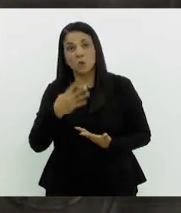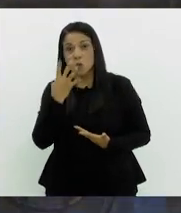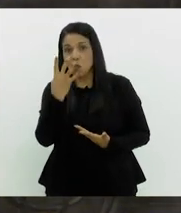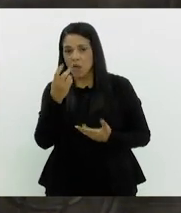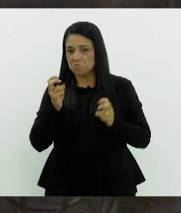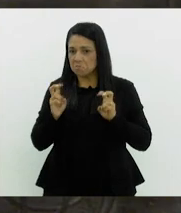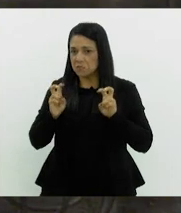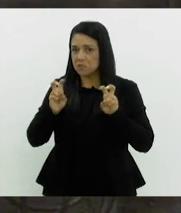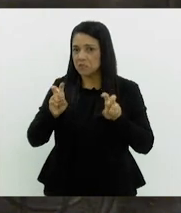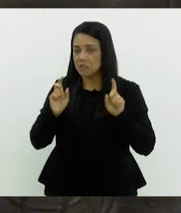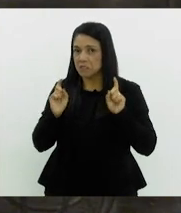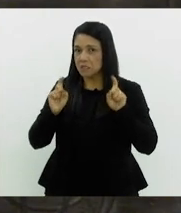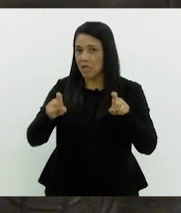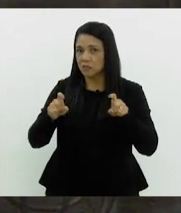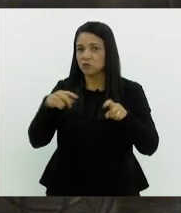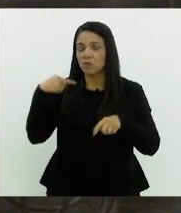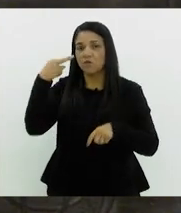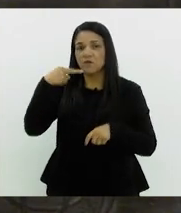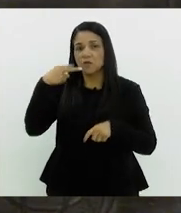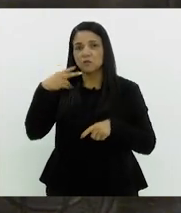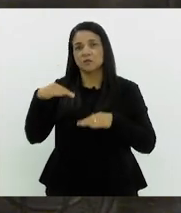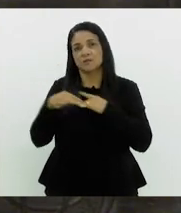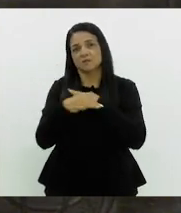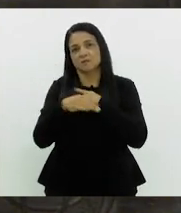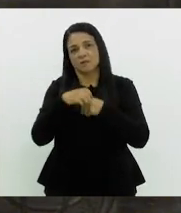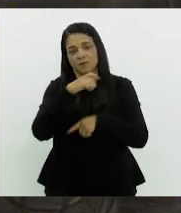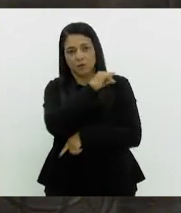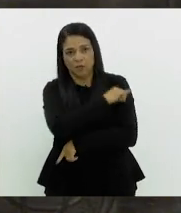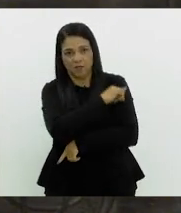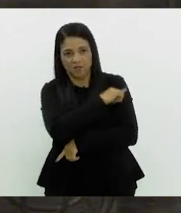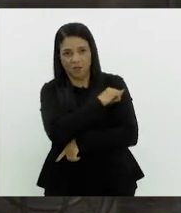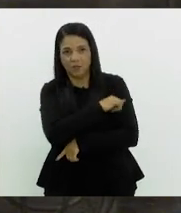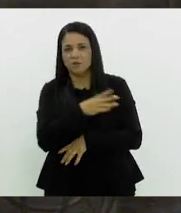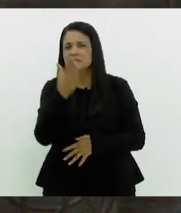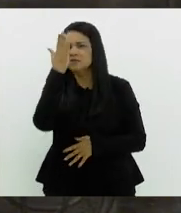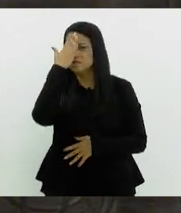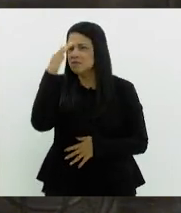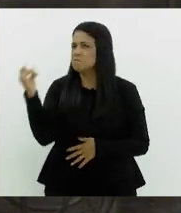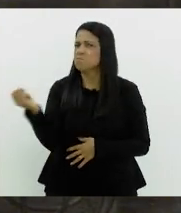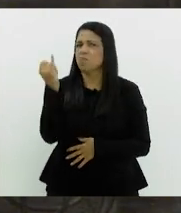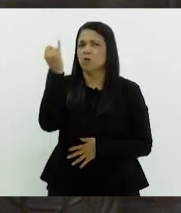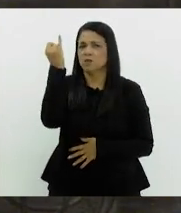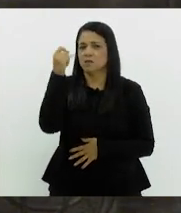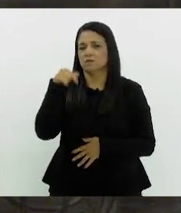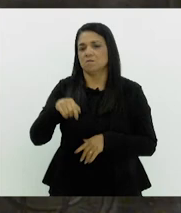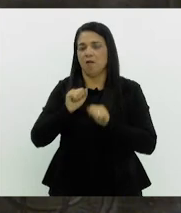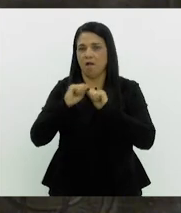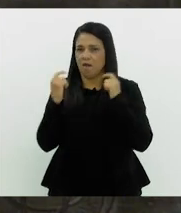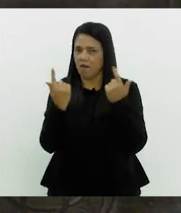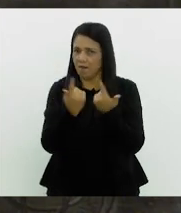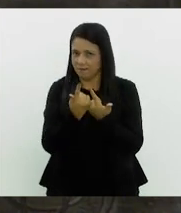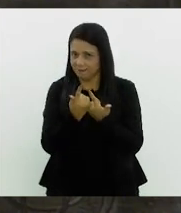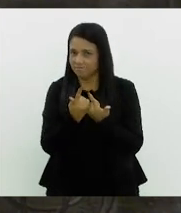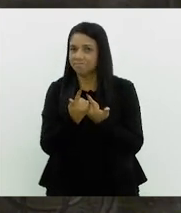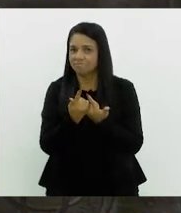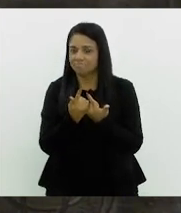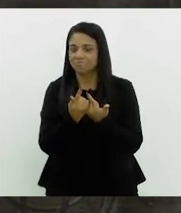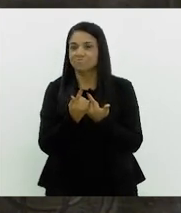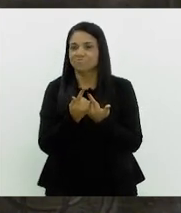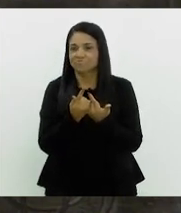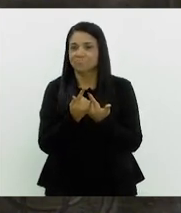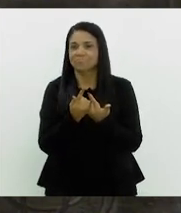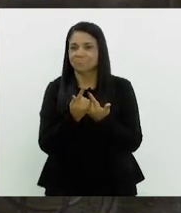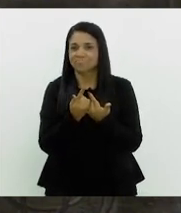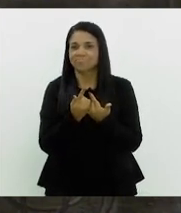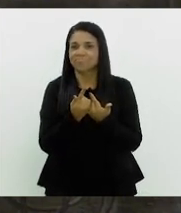como vereador na cidade do Rio de Janeiro, e sei da importância de uma casa como essa daqui, no exercício legítimo